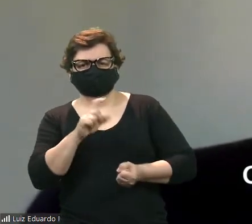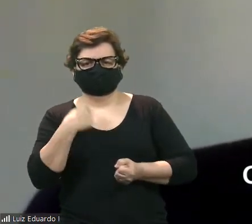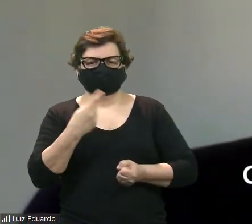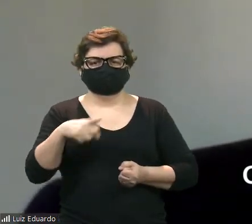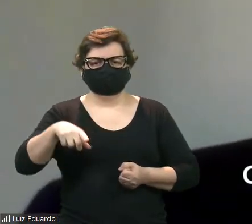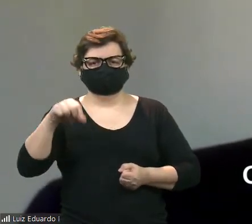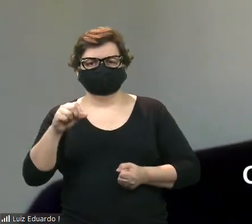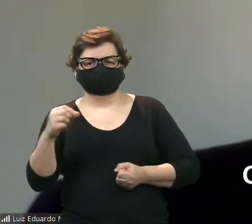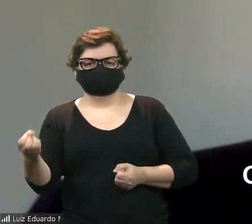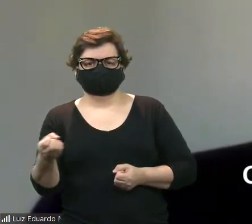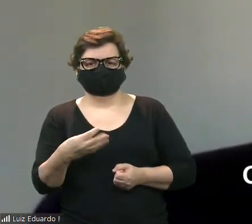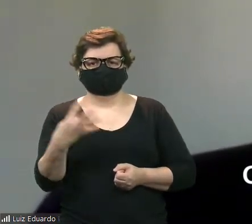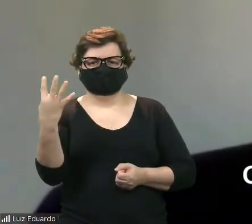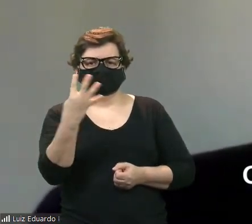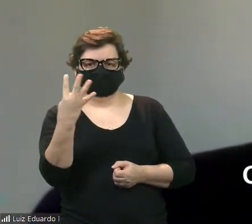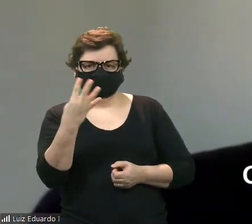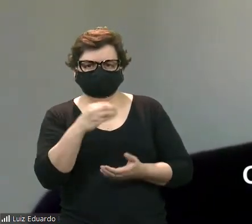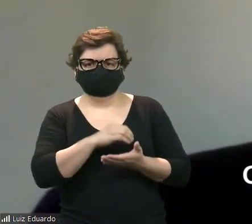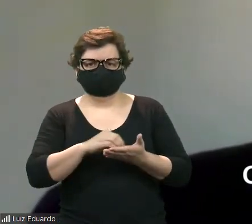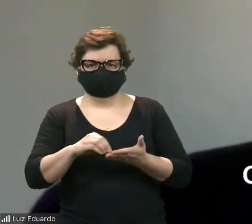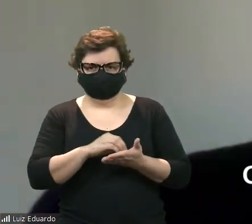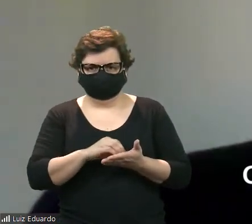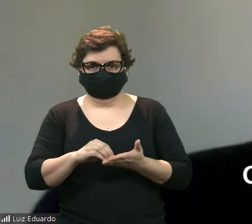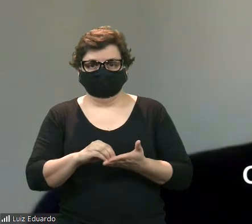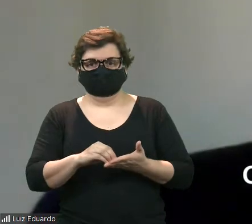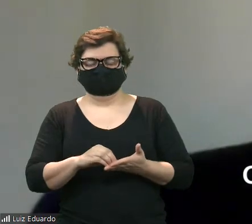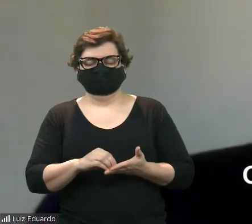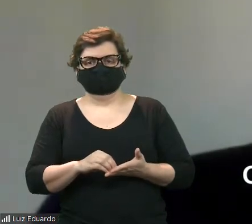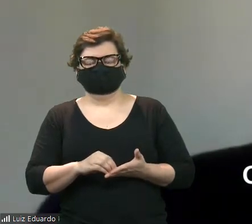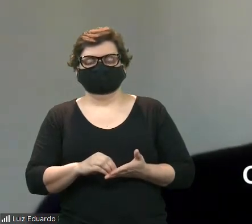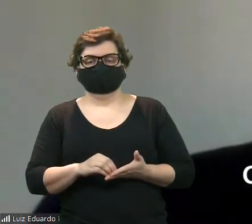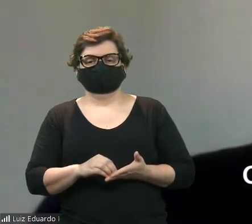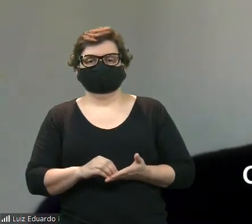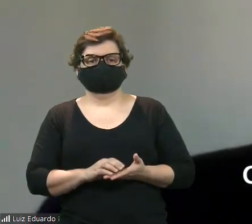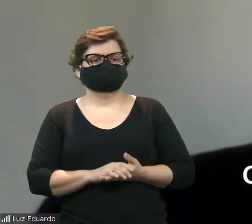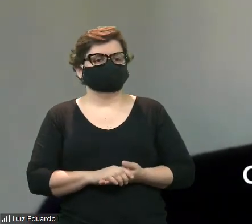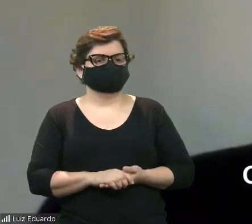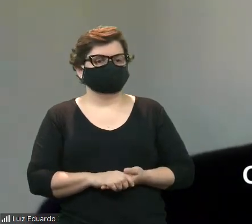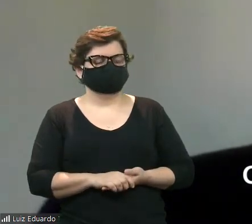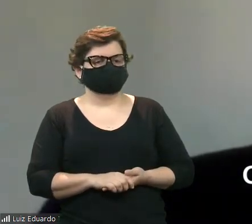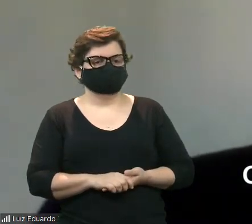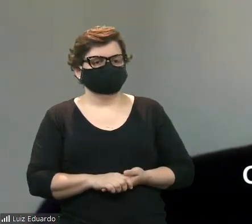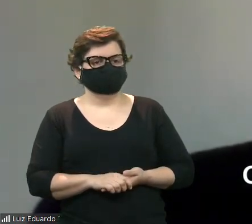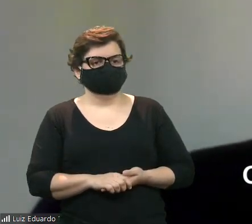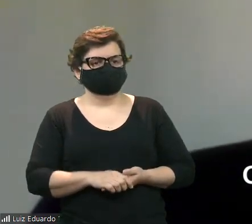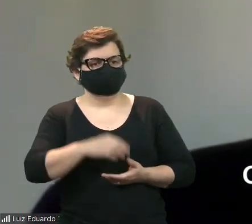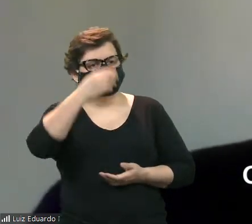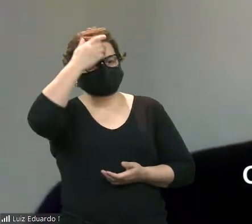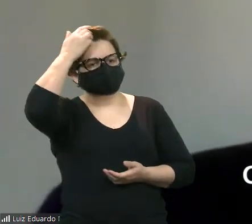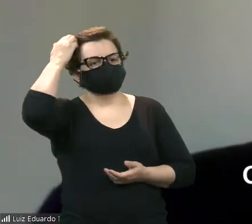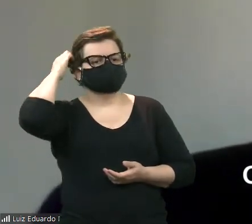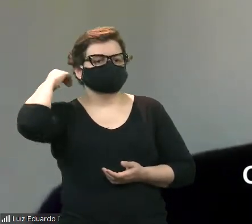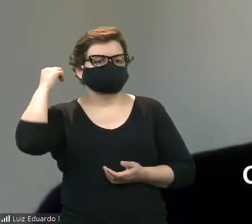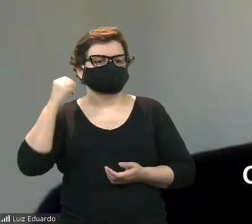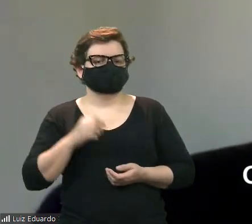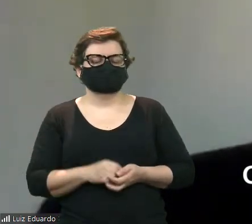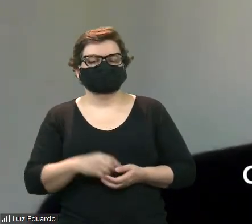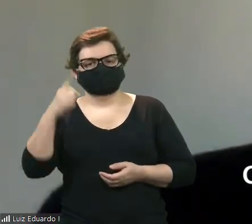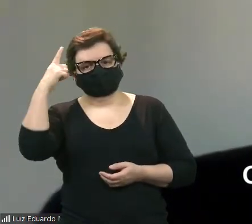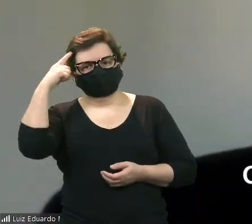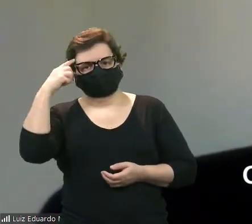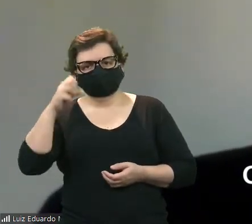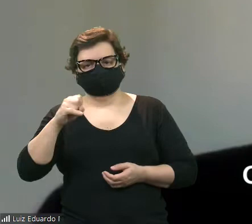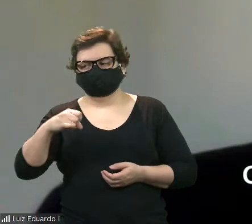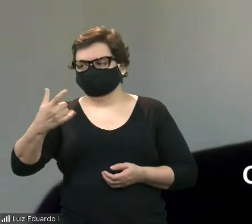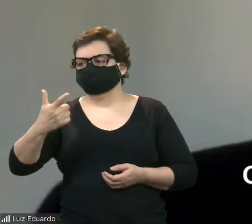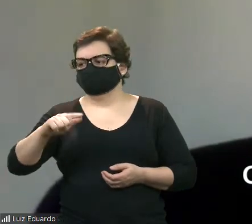elegermos um novo quarto secretário. Salvo melhor engano, Eu acredito que, em não havendo o quarto secretário,